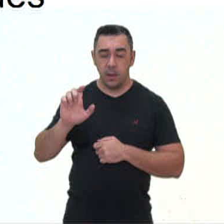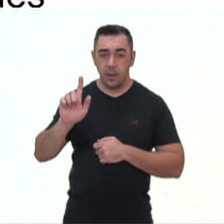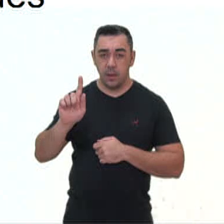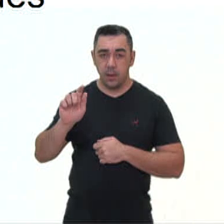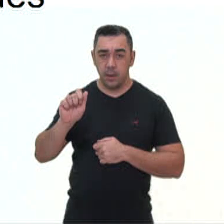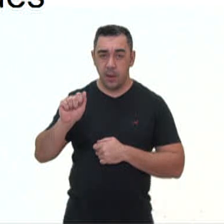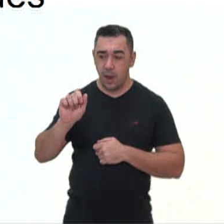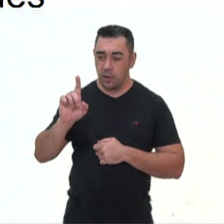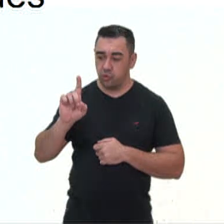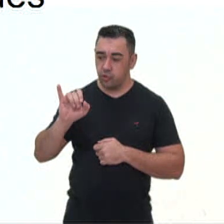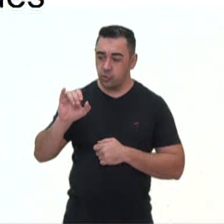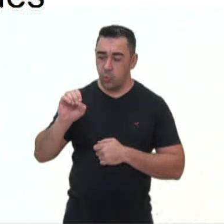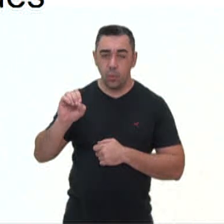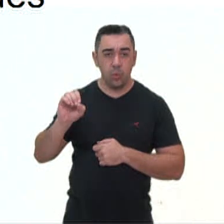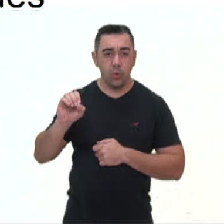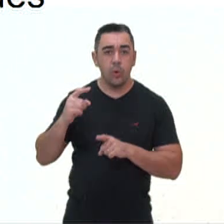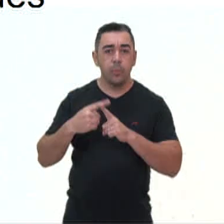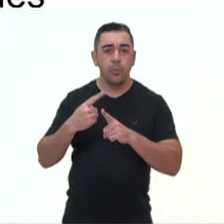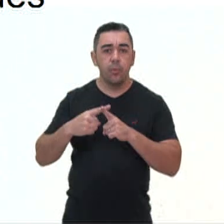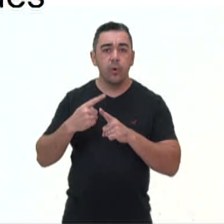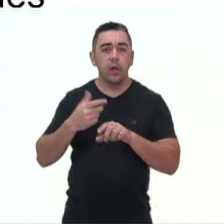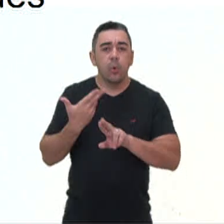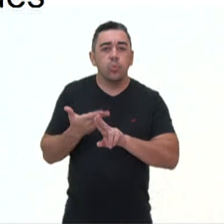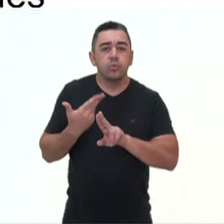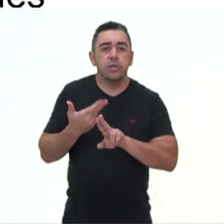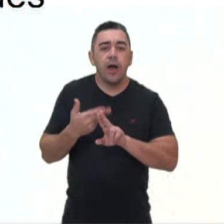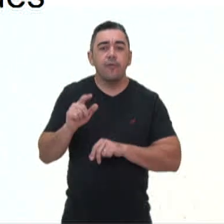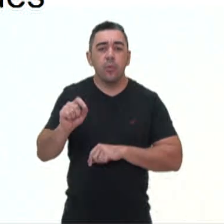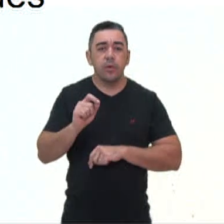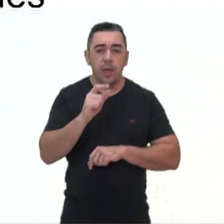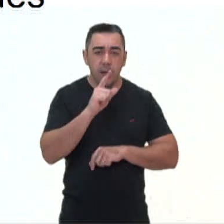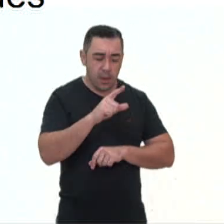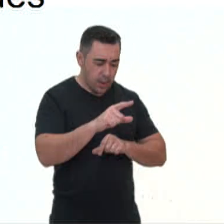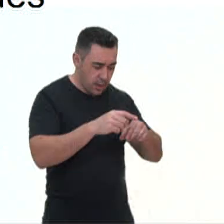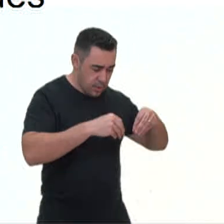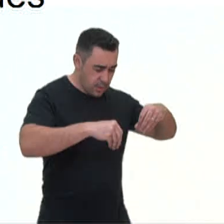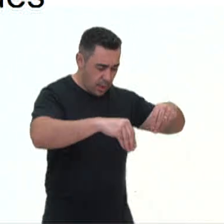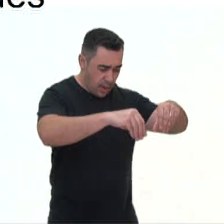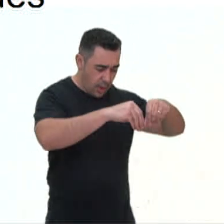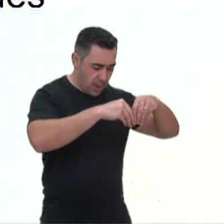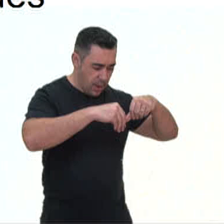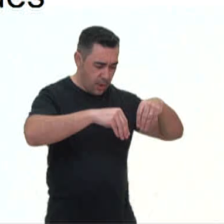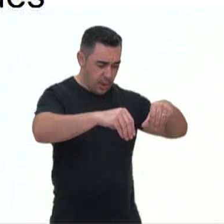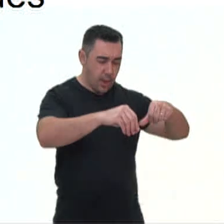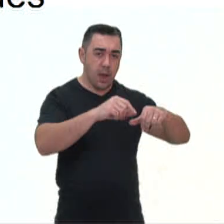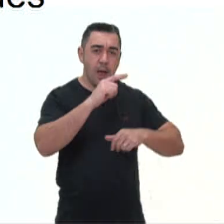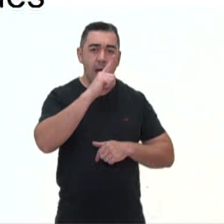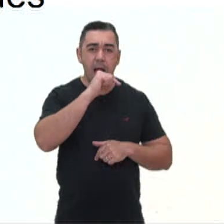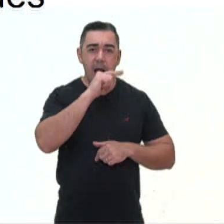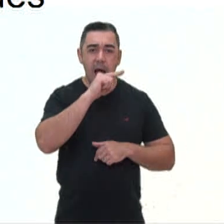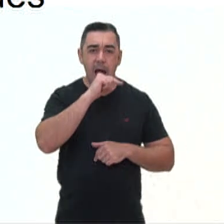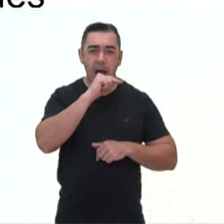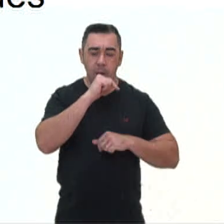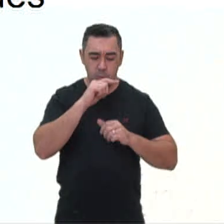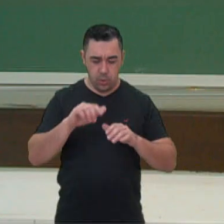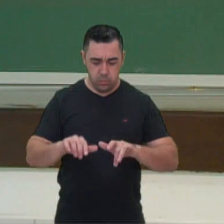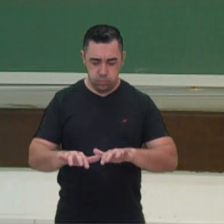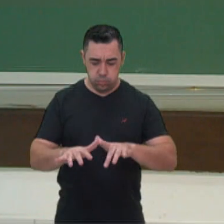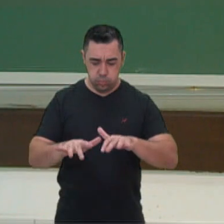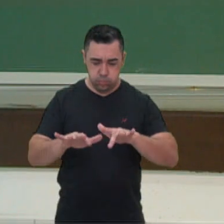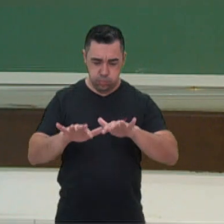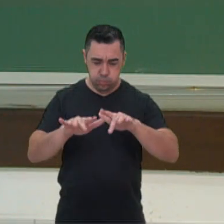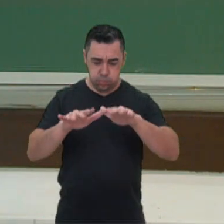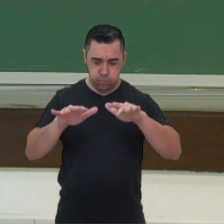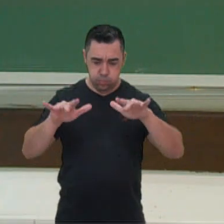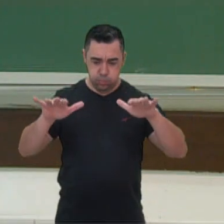isso, regádio? Porque utilizava a fertilidade que era deixado pelas cheias. Pensa comigo, os